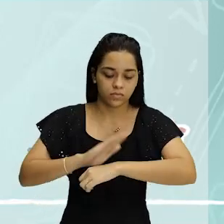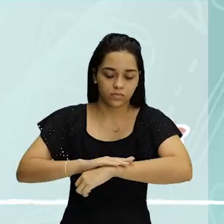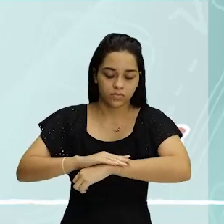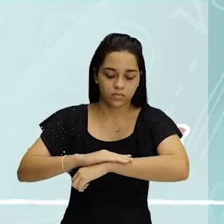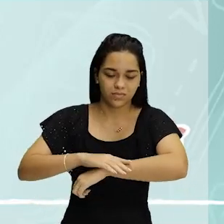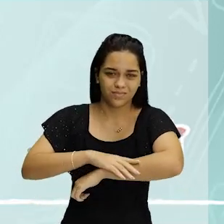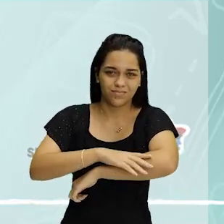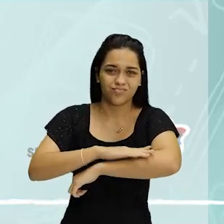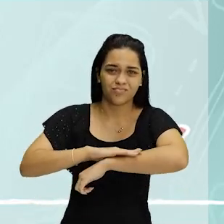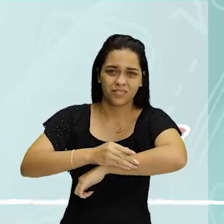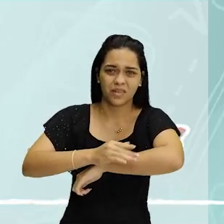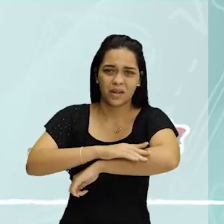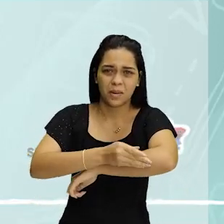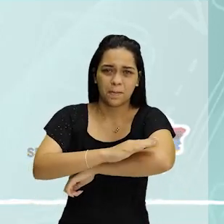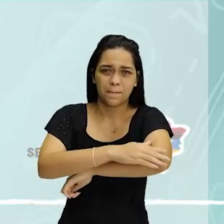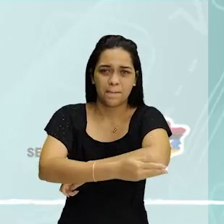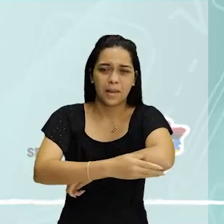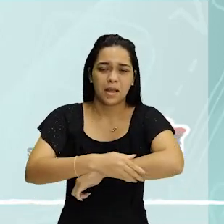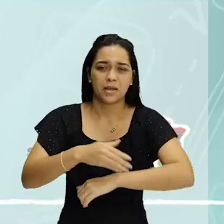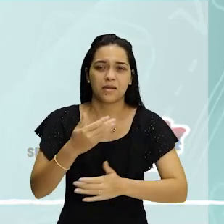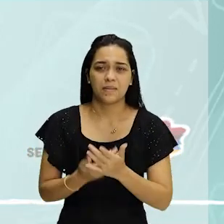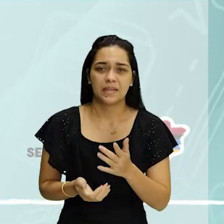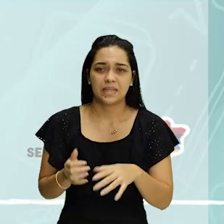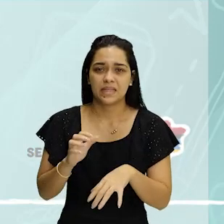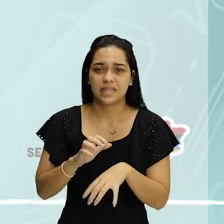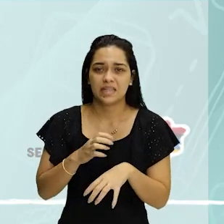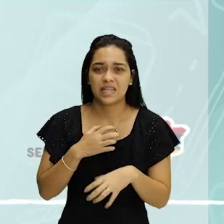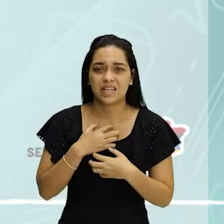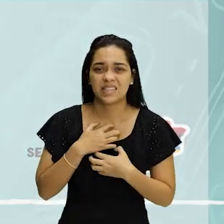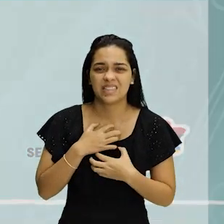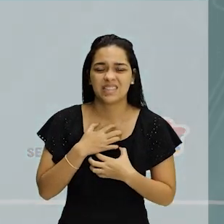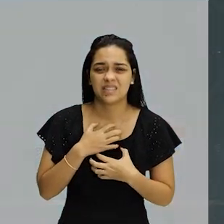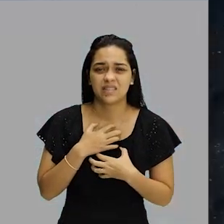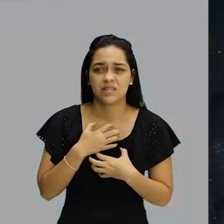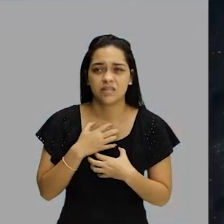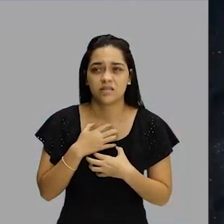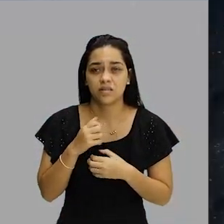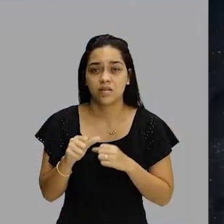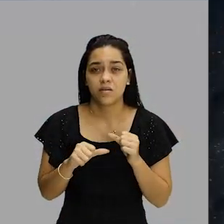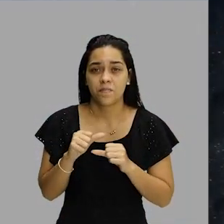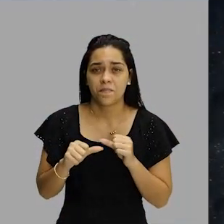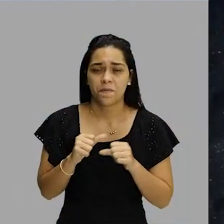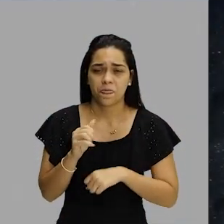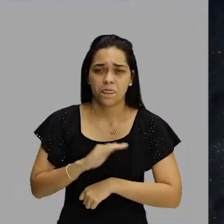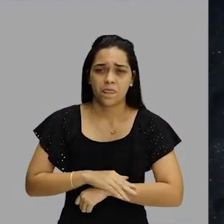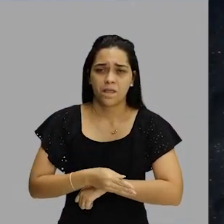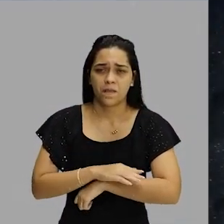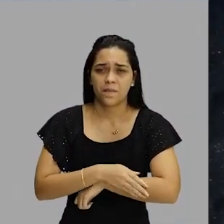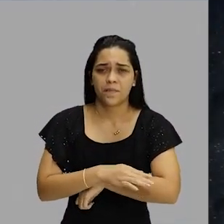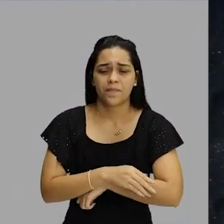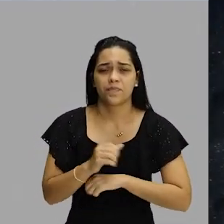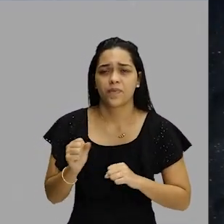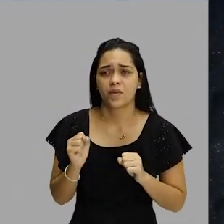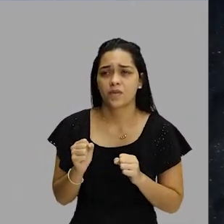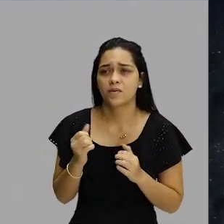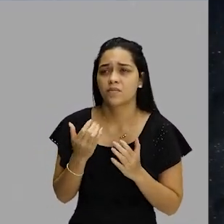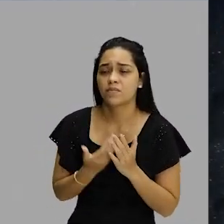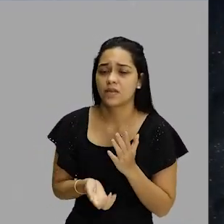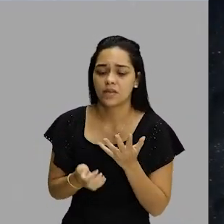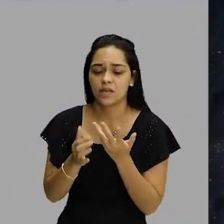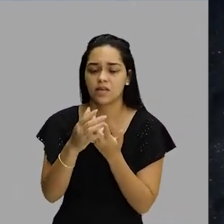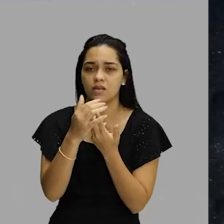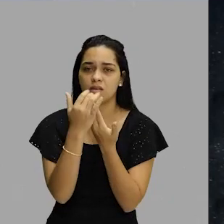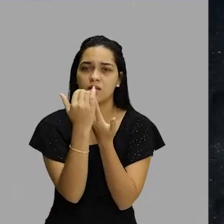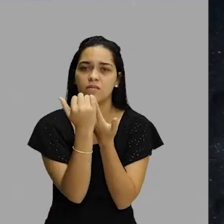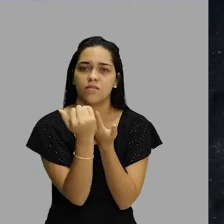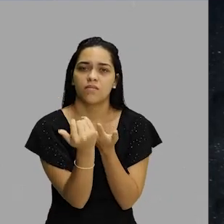sistema nervoso, provocando perda da sensibilidade e deformações na pele. Né? O indivíduo ele pode perder, por exemplo, os